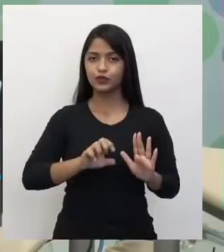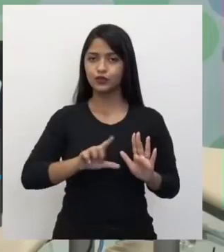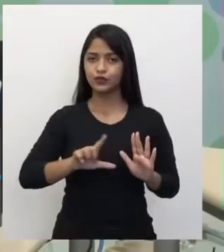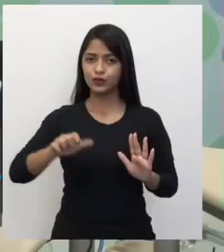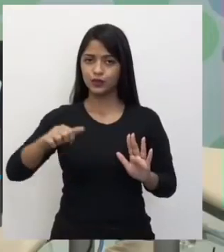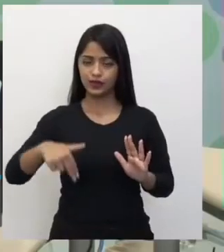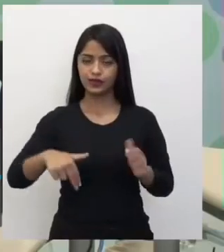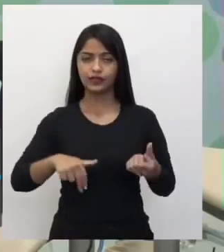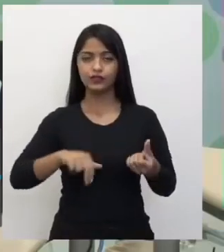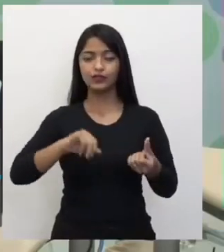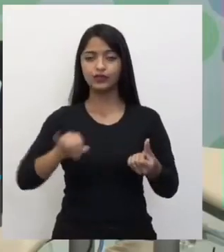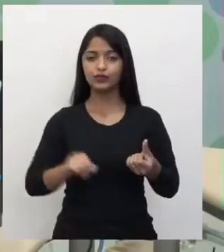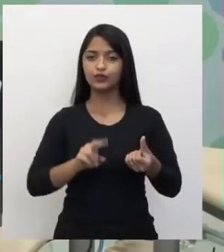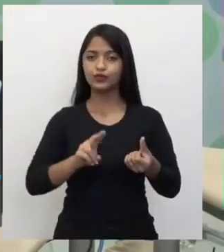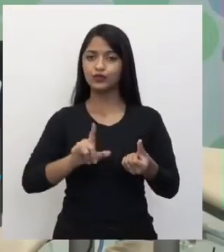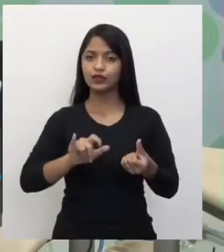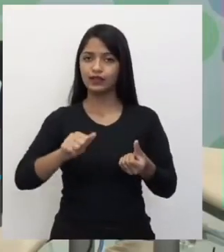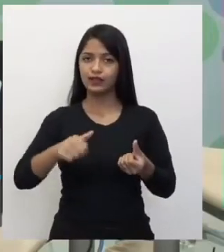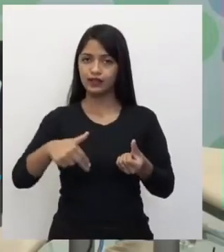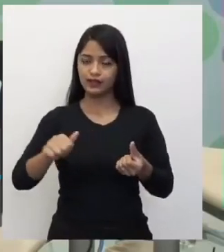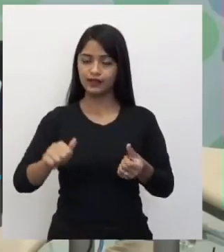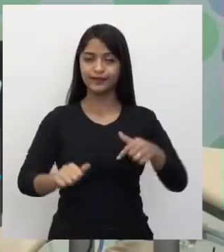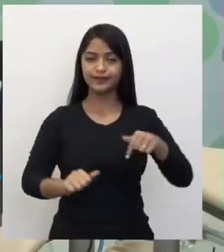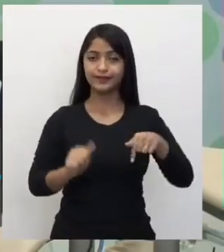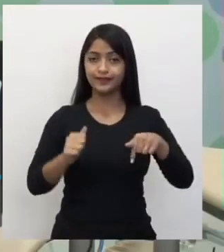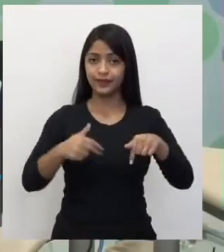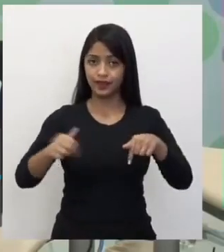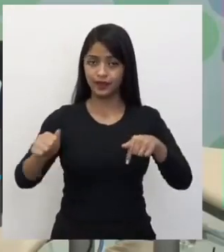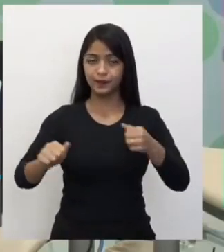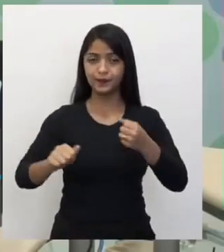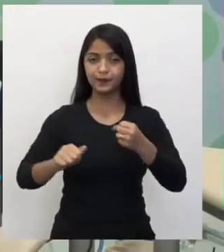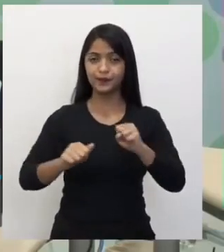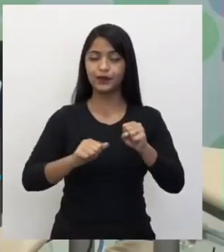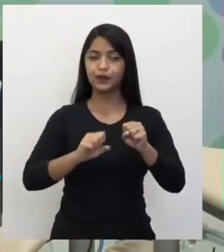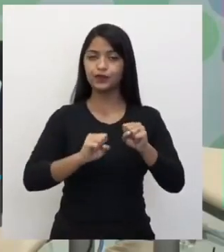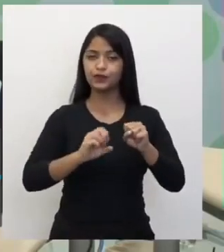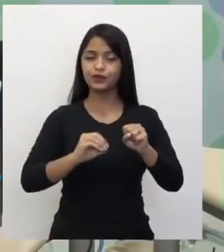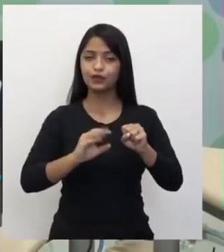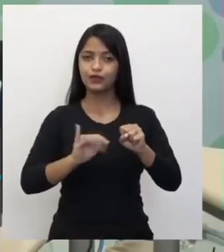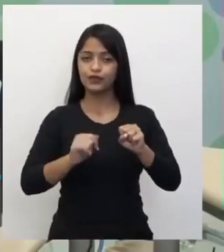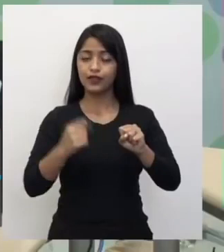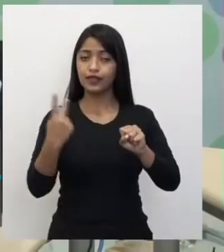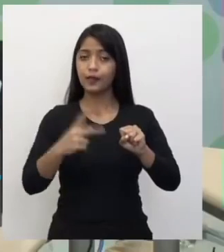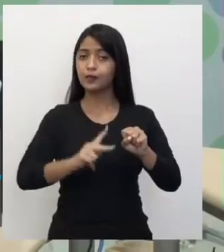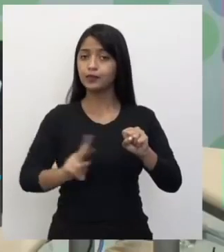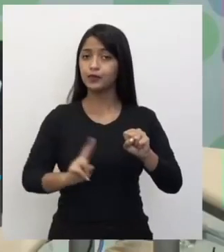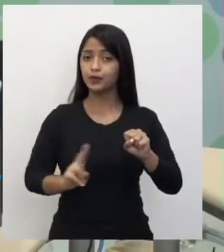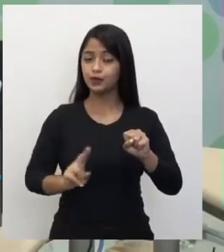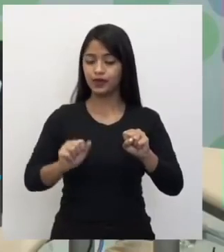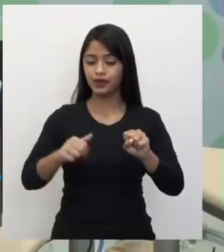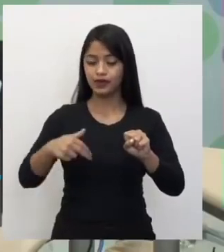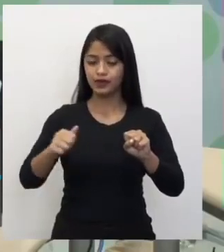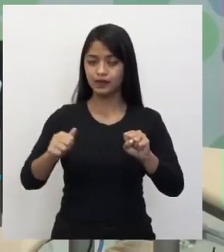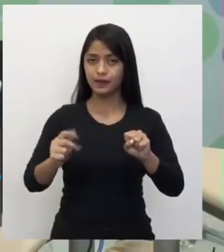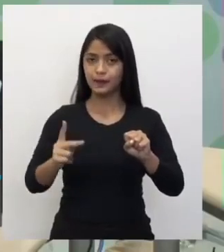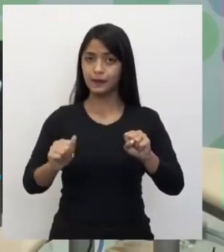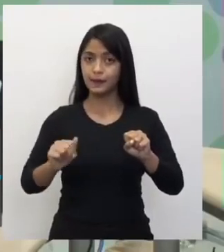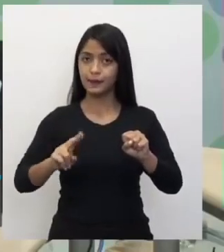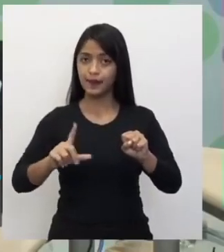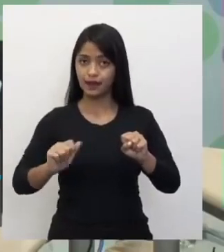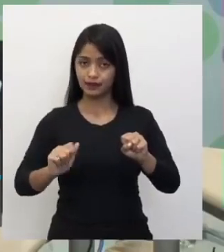Ana Luísa, a Sofia pro Ana Paula, porque senão teria